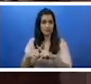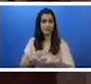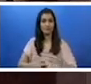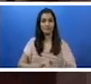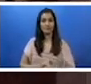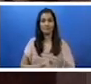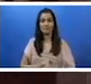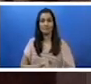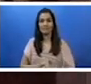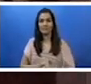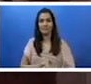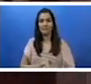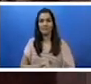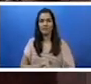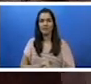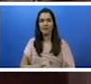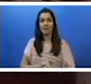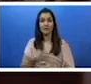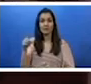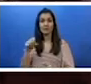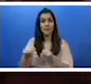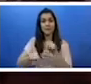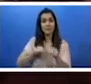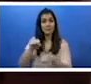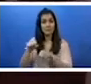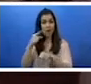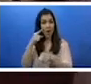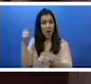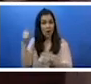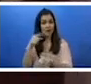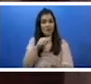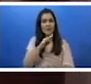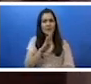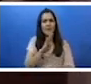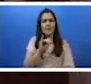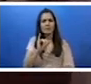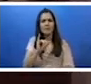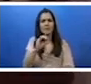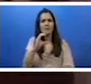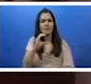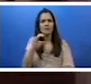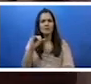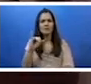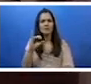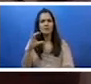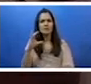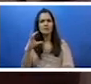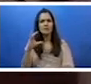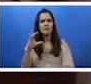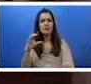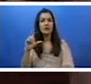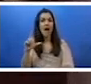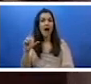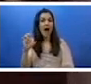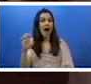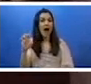aqui. E essa palavra? Olha só as vogais, olha lá. I, e o